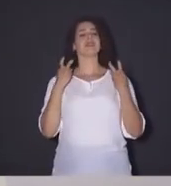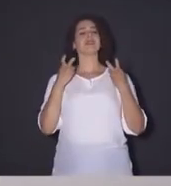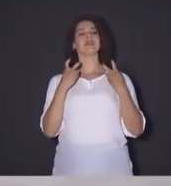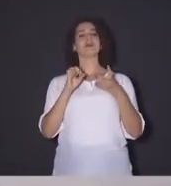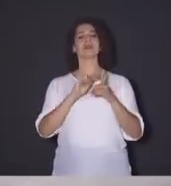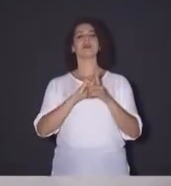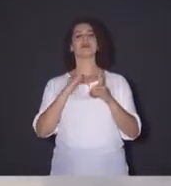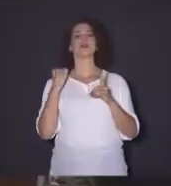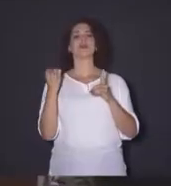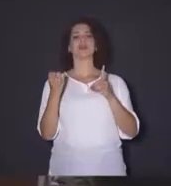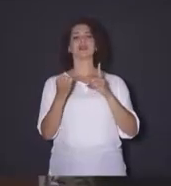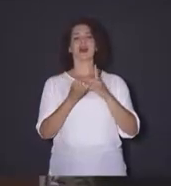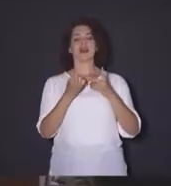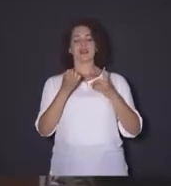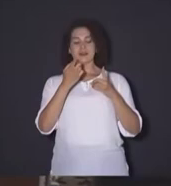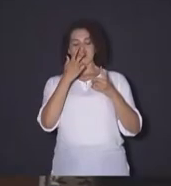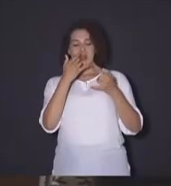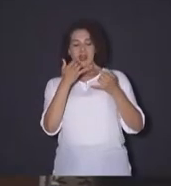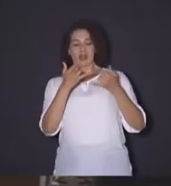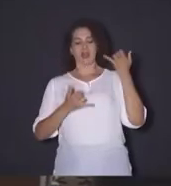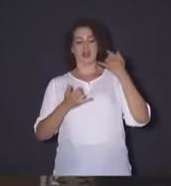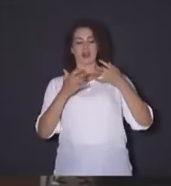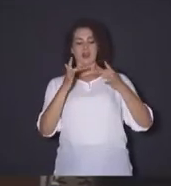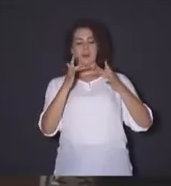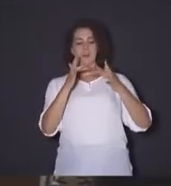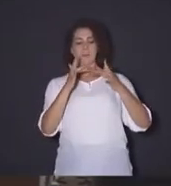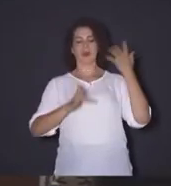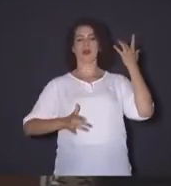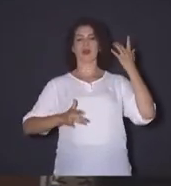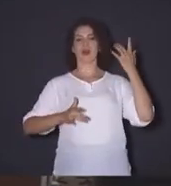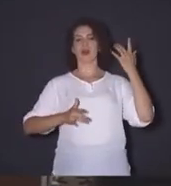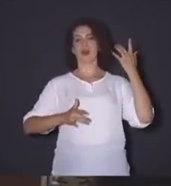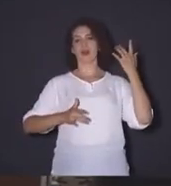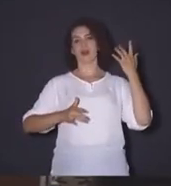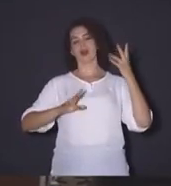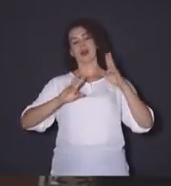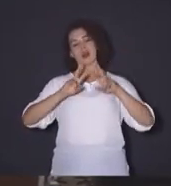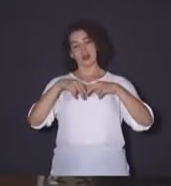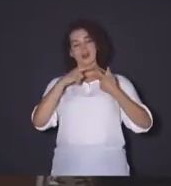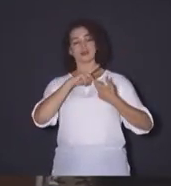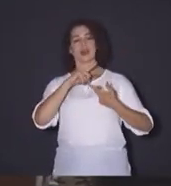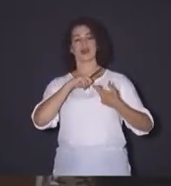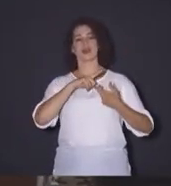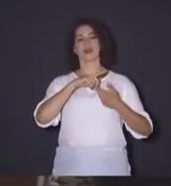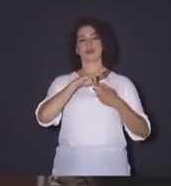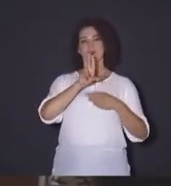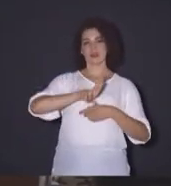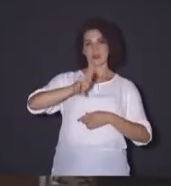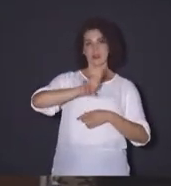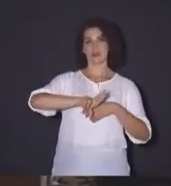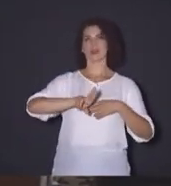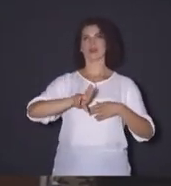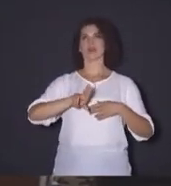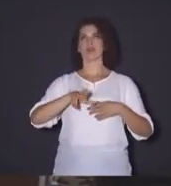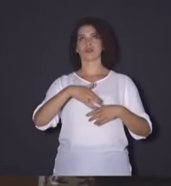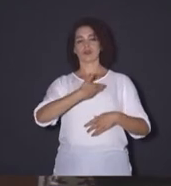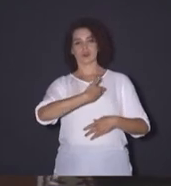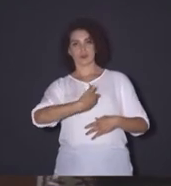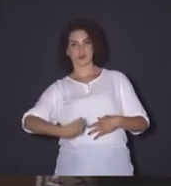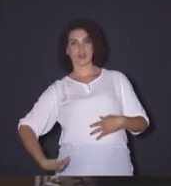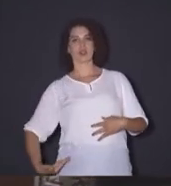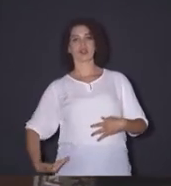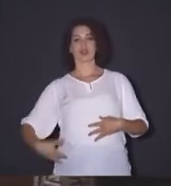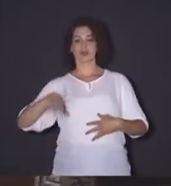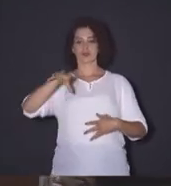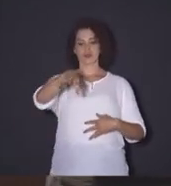sociedade nessa desconexa são porque existe uma universidade existe um governo não é existem os órgãos públicos